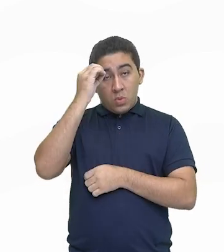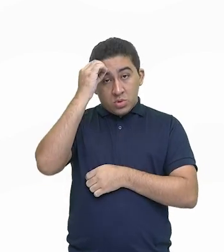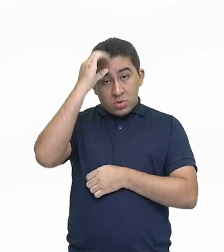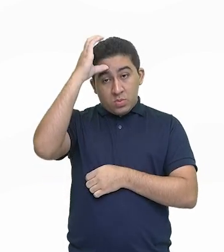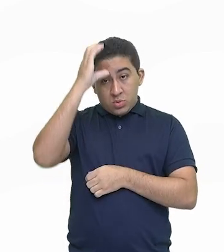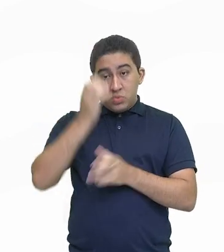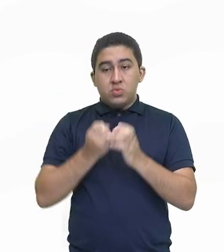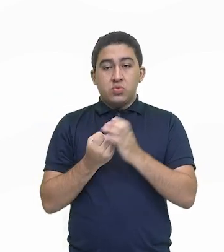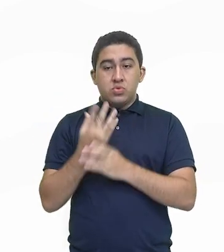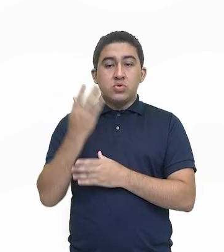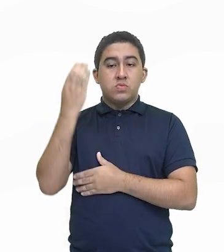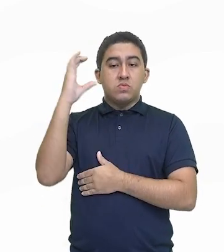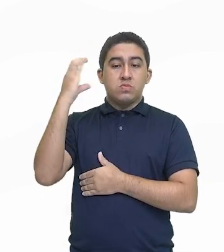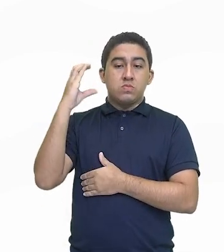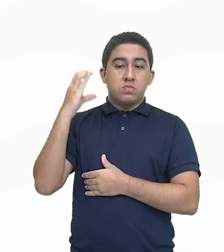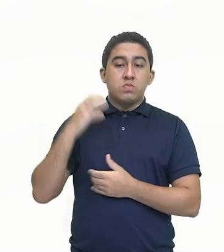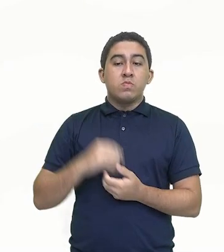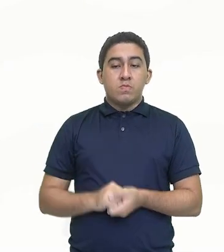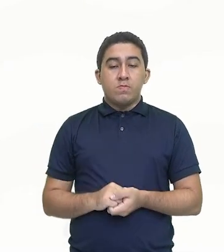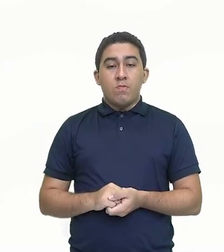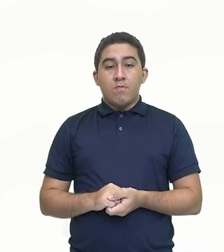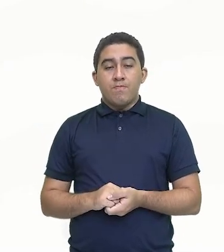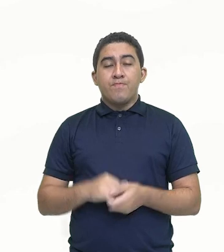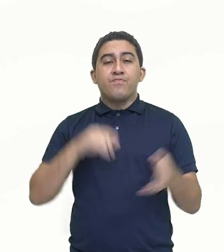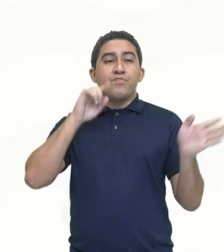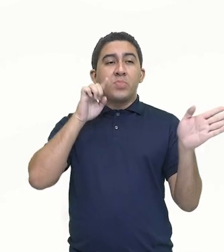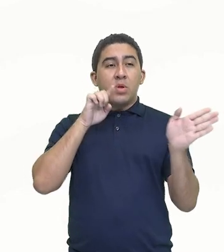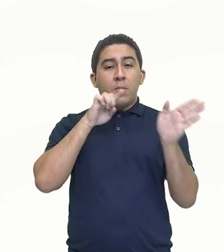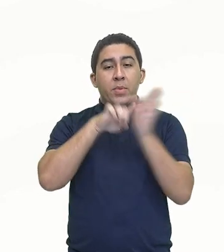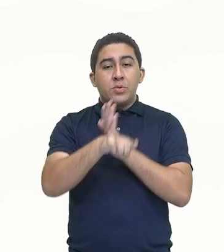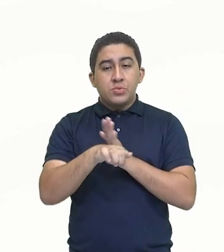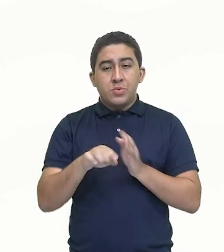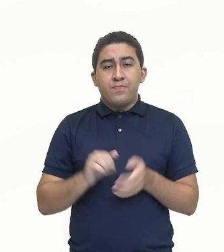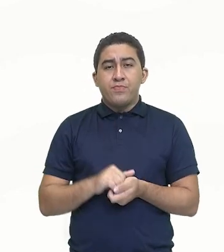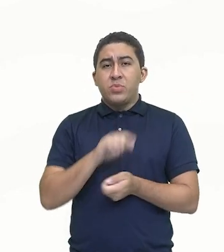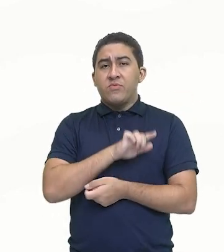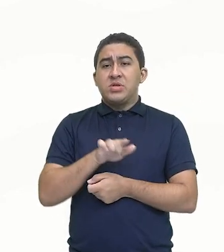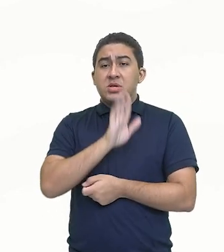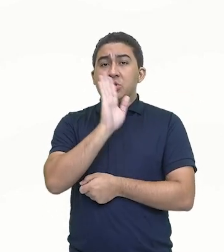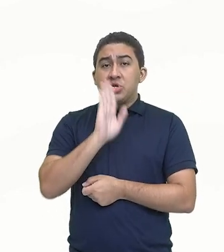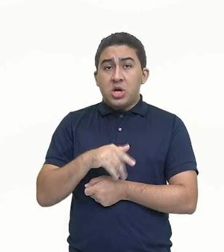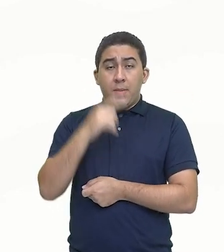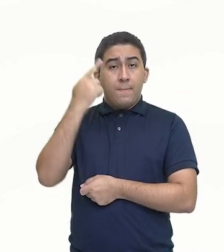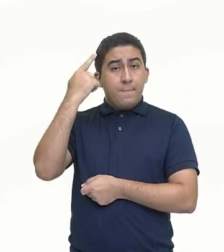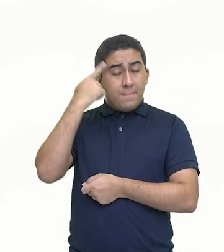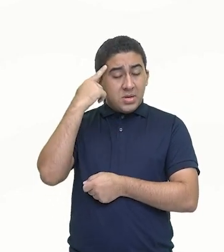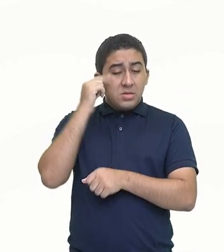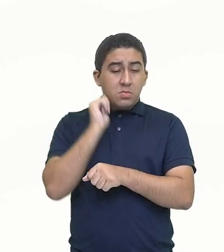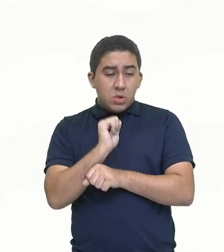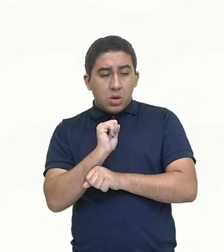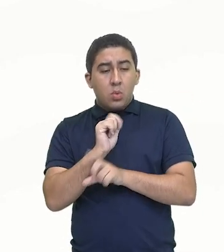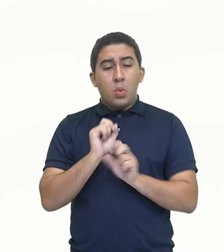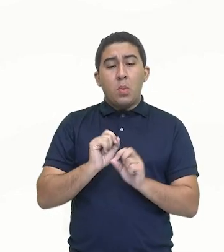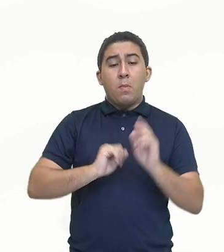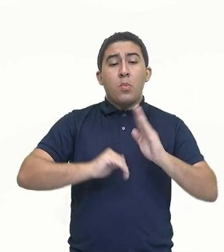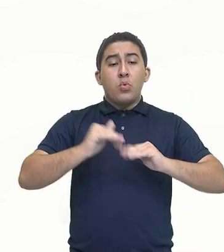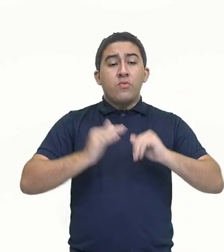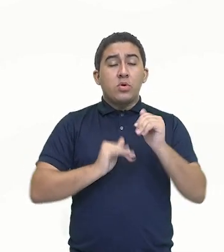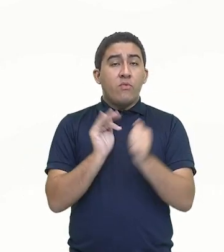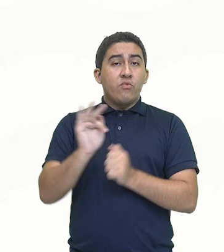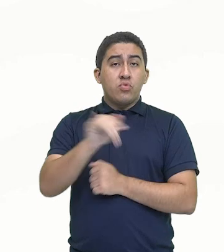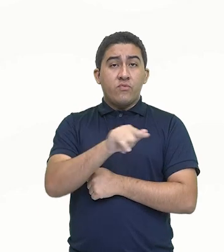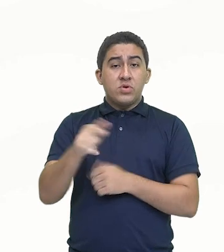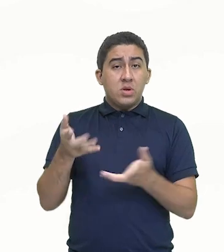conhecimento científico. E aí eu pergunto para vocês, já pararam para pensar que profissão você quer